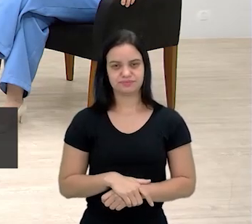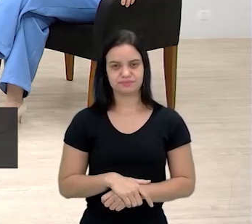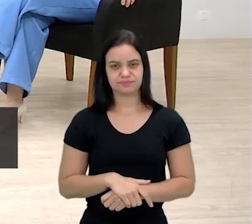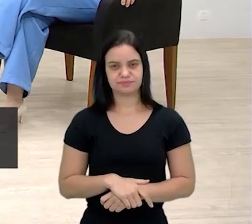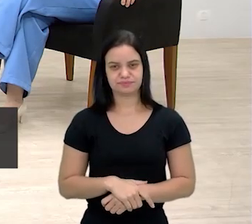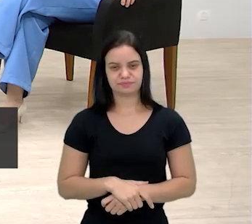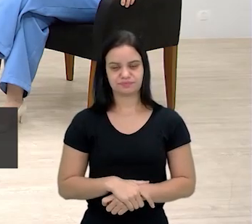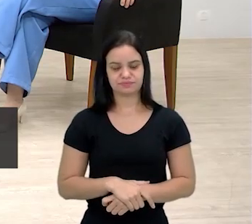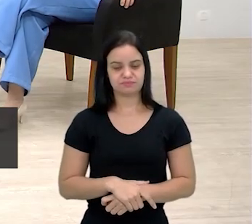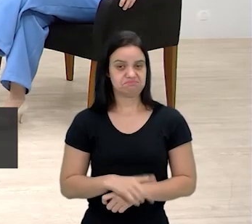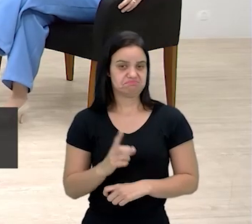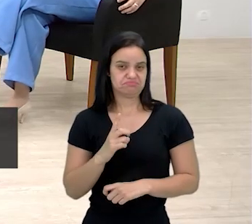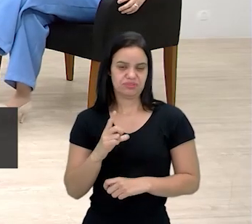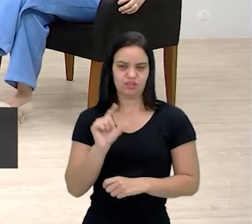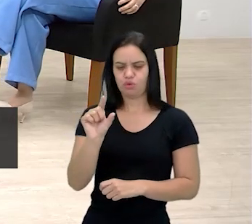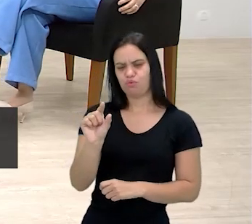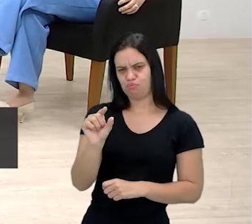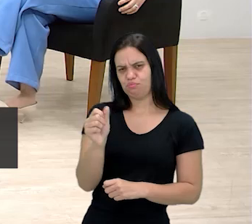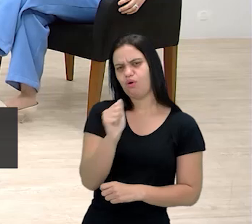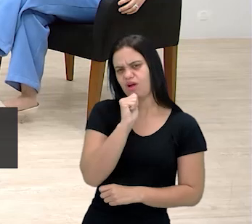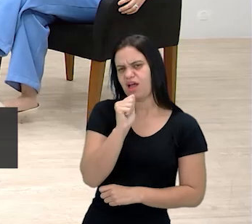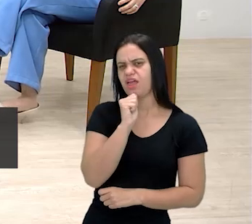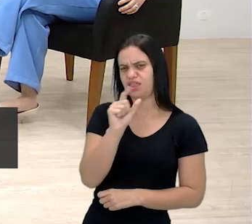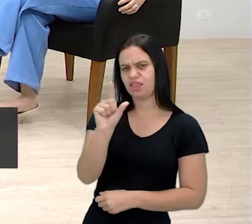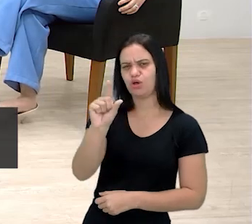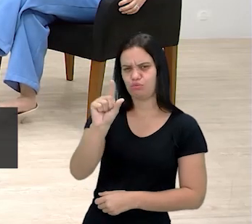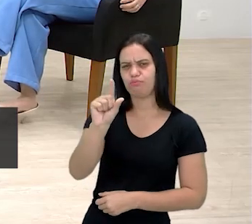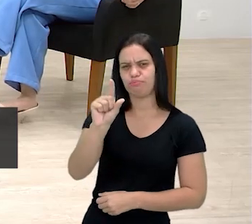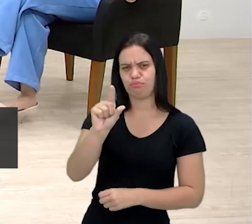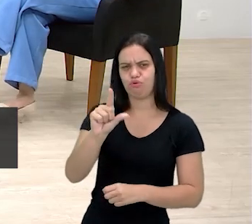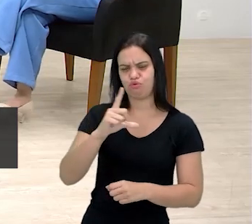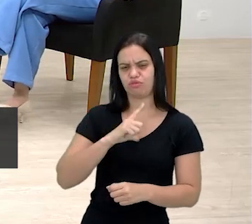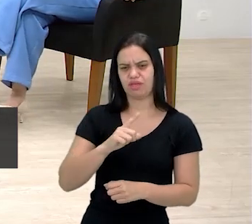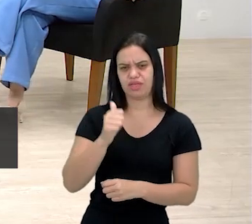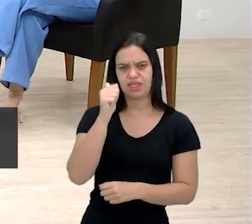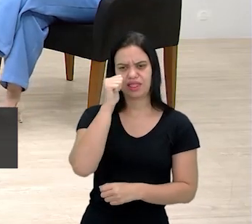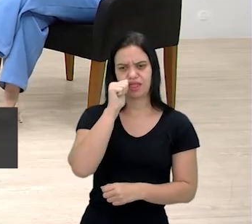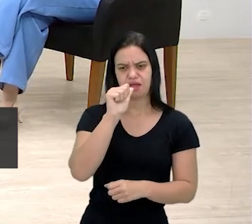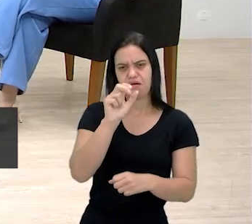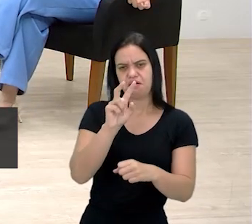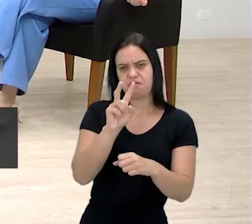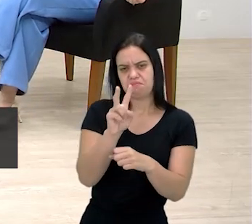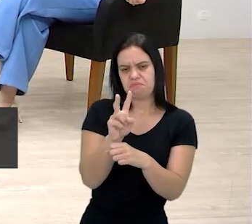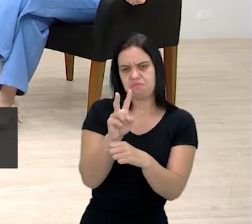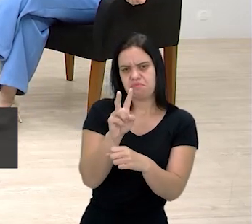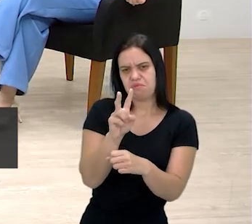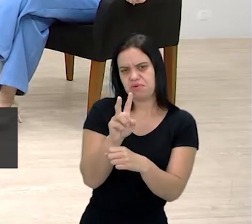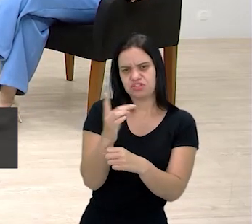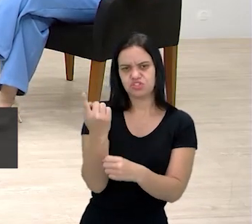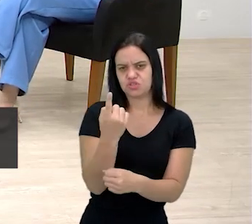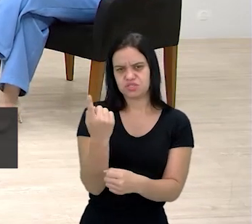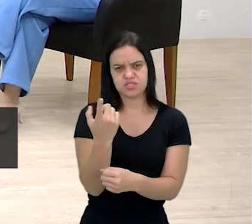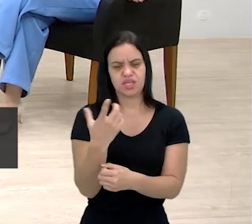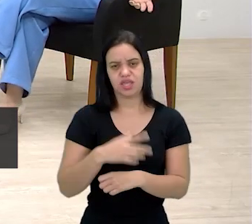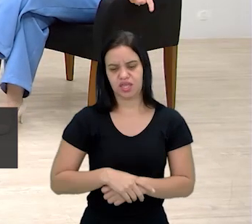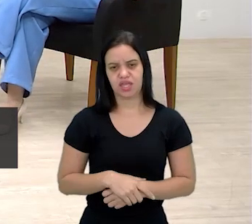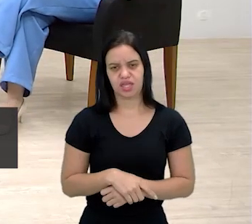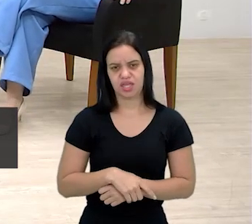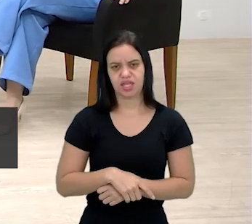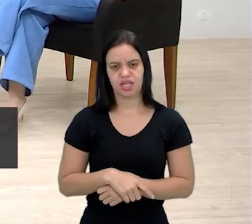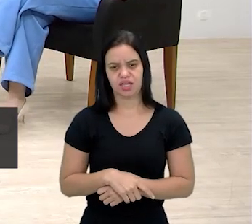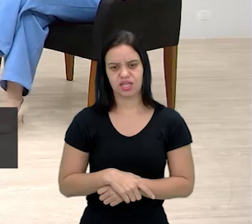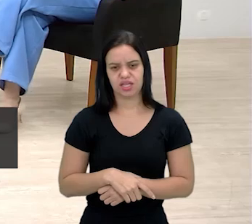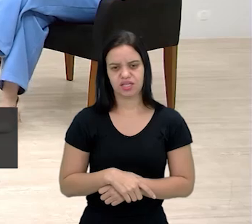né? Mas tem um pouco ainda, né? Eu acredito que ainda tem um pouco da mãe que não tem o marido, a filha sem o pai. Mas pelo menos